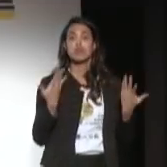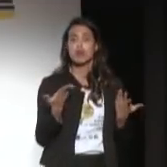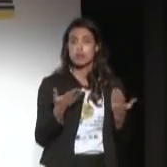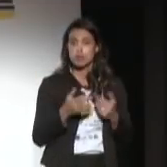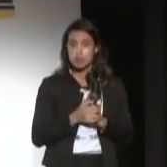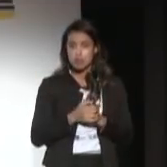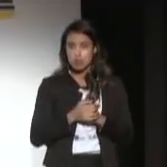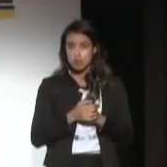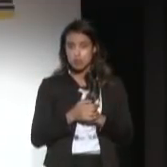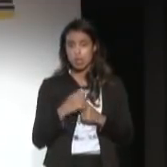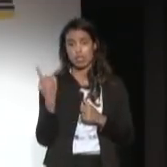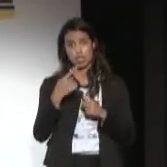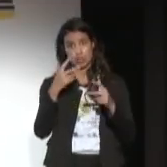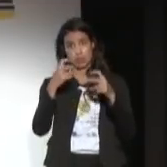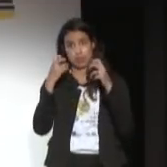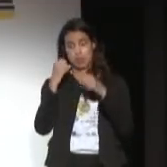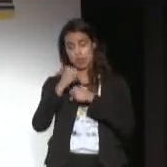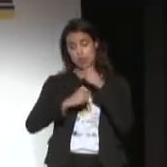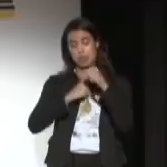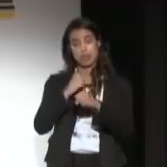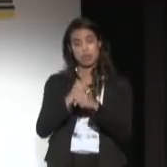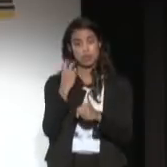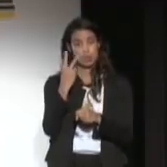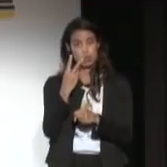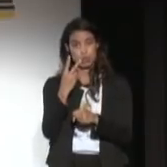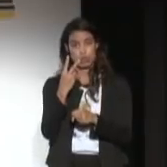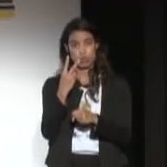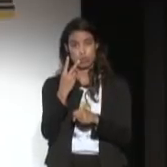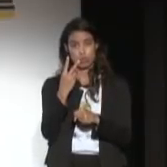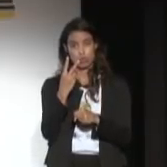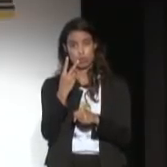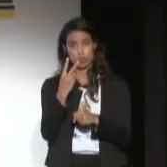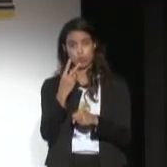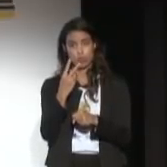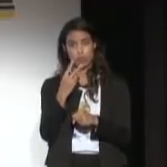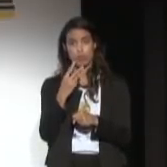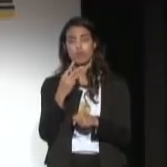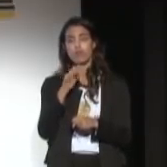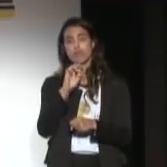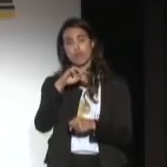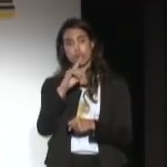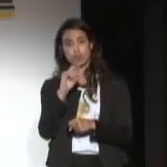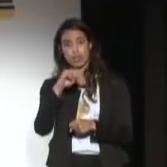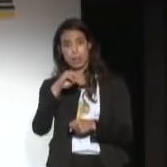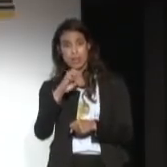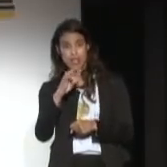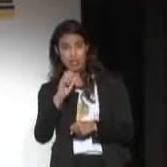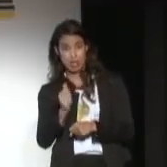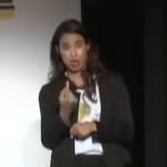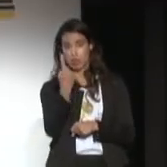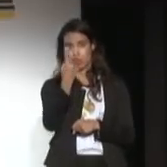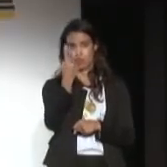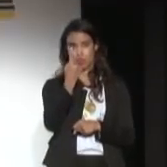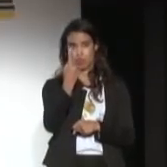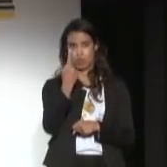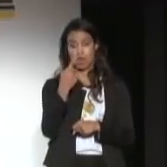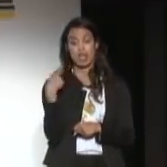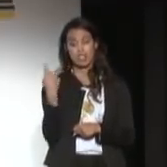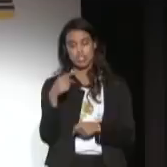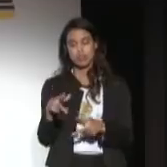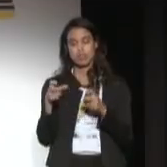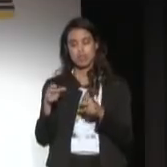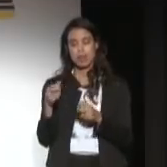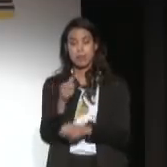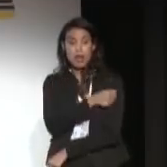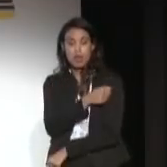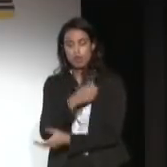que no segundo ano do ensino fundamental 1, nós já temos ali a previsão de que os meninos leiam romances. Aí